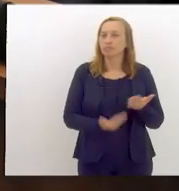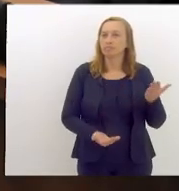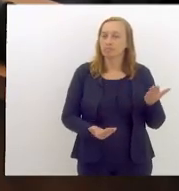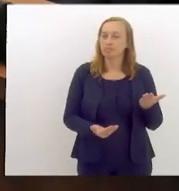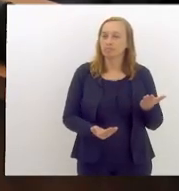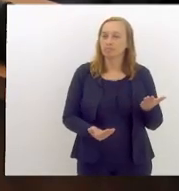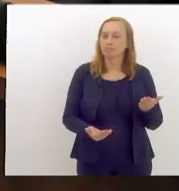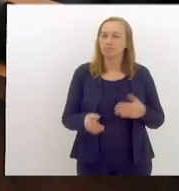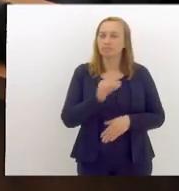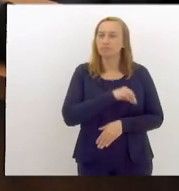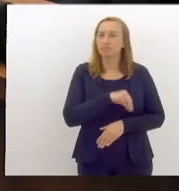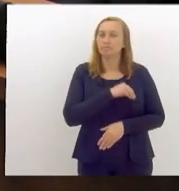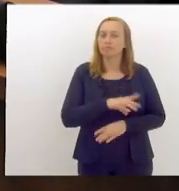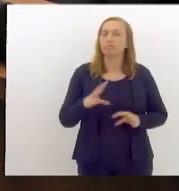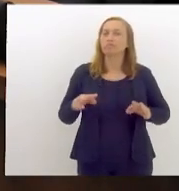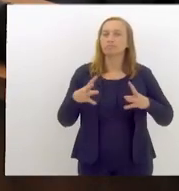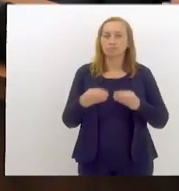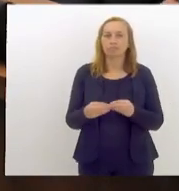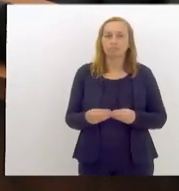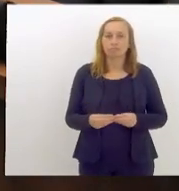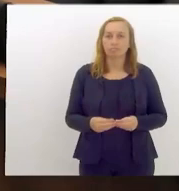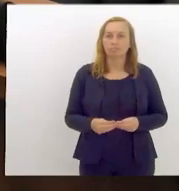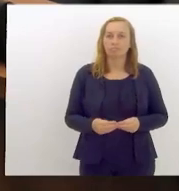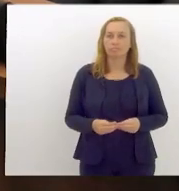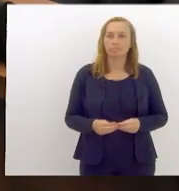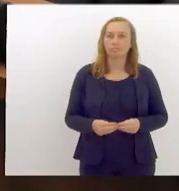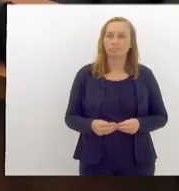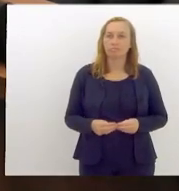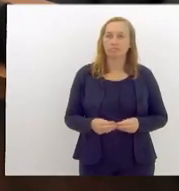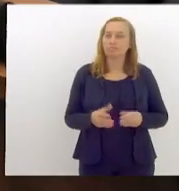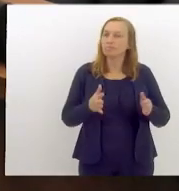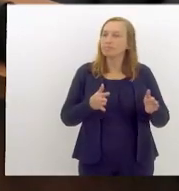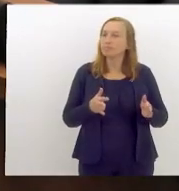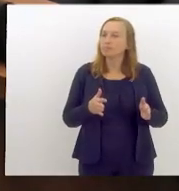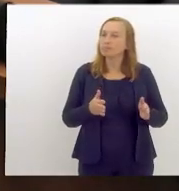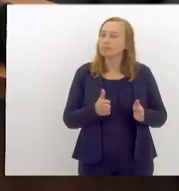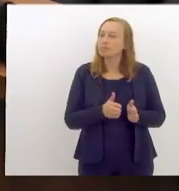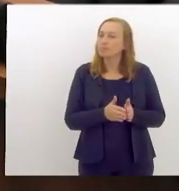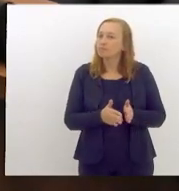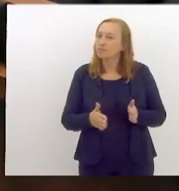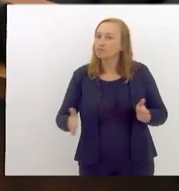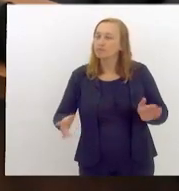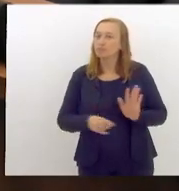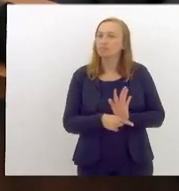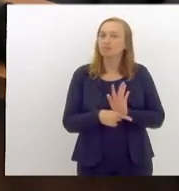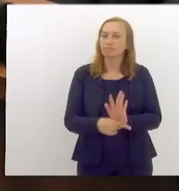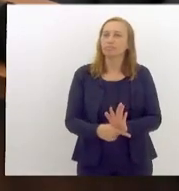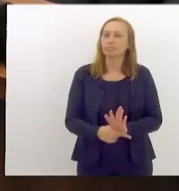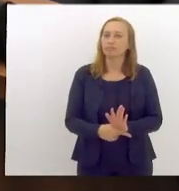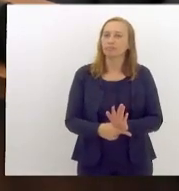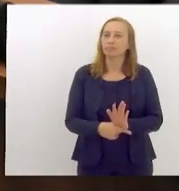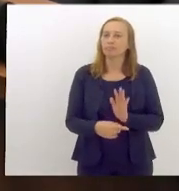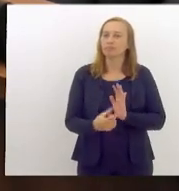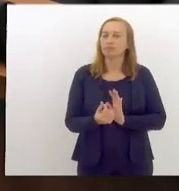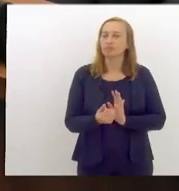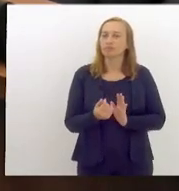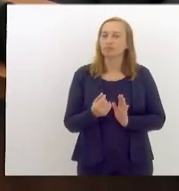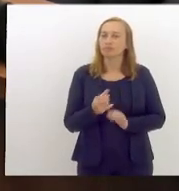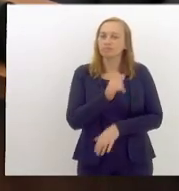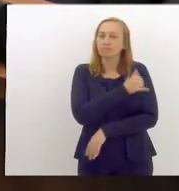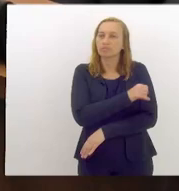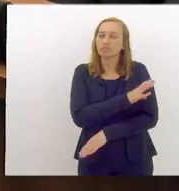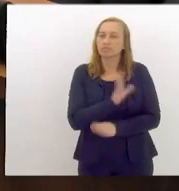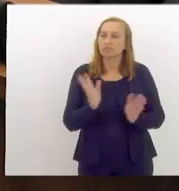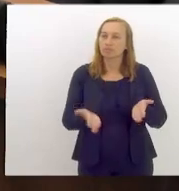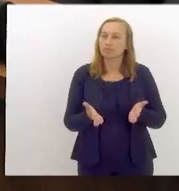isso tudo fez parte do processo que ajudou a fazer com que as Finanças do Rio de Janeiro hoje estivesse